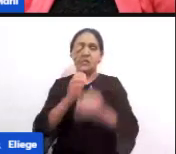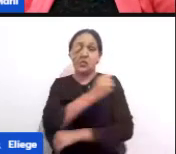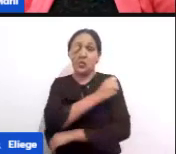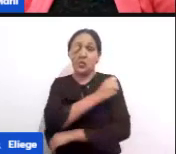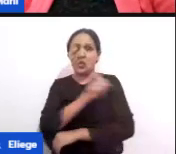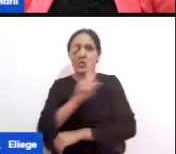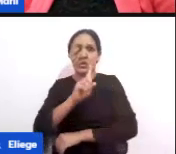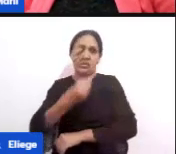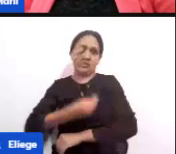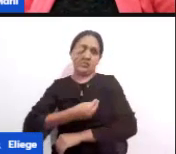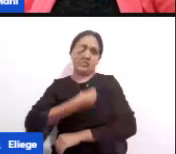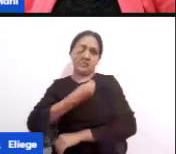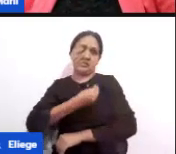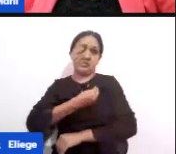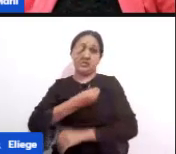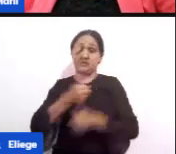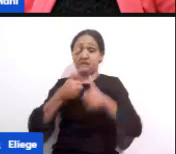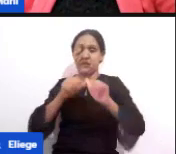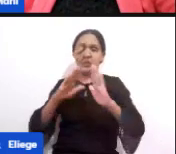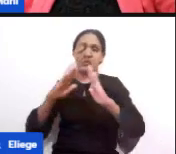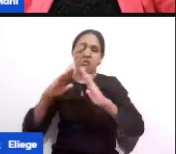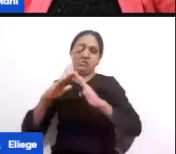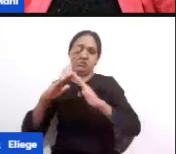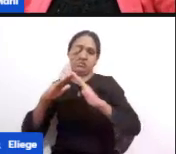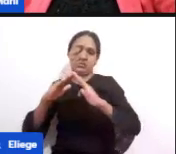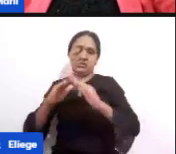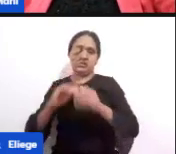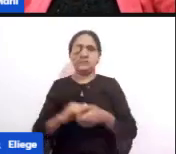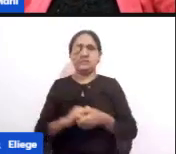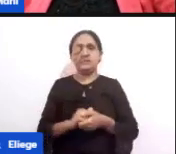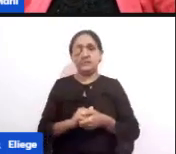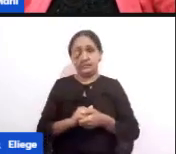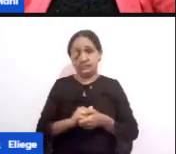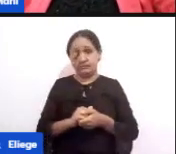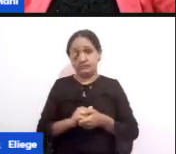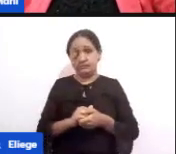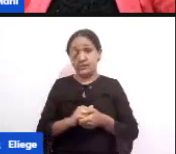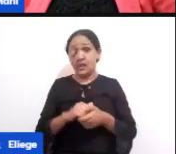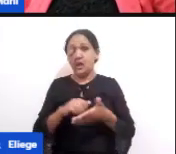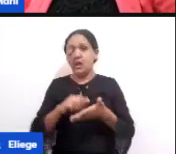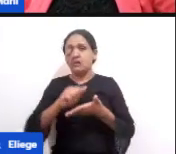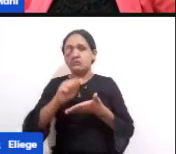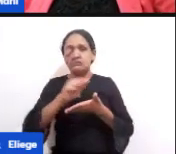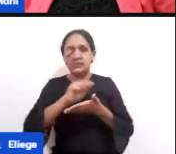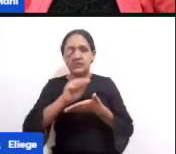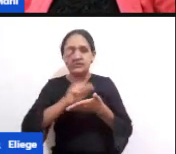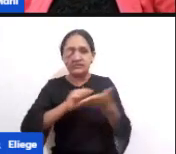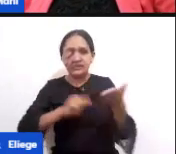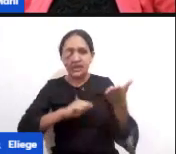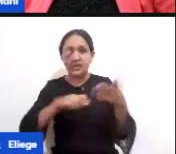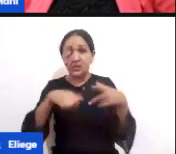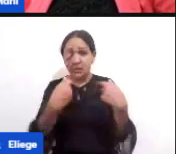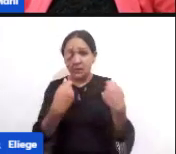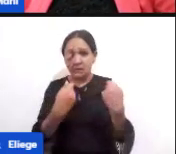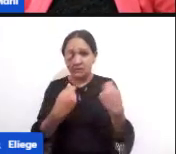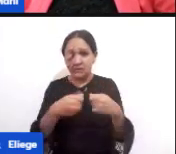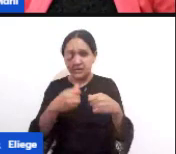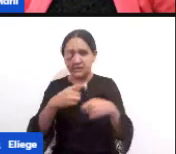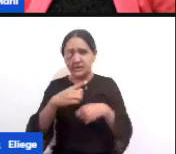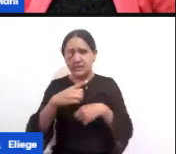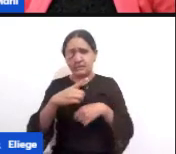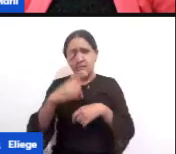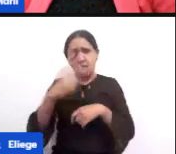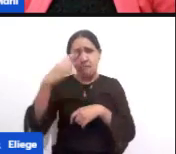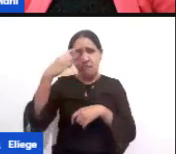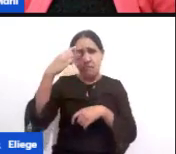presenciais, aqueles que estão em casa. As atividades, elas terão que ser pensados para